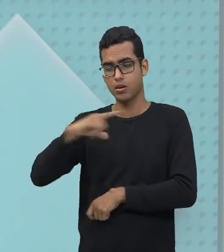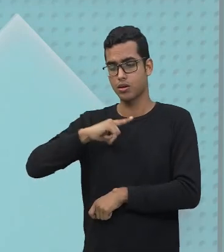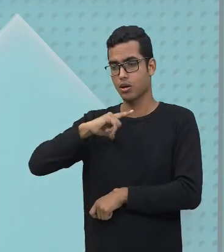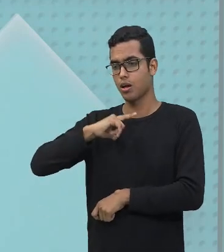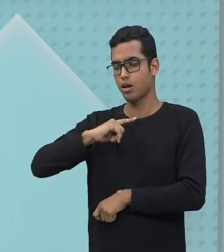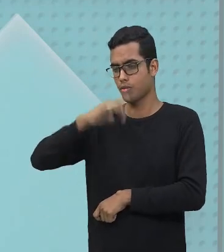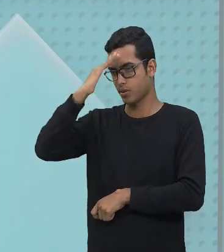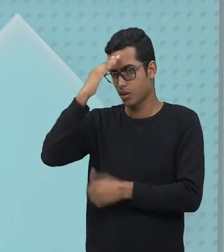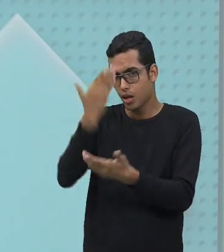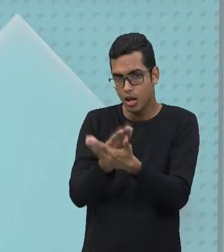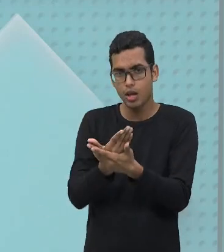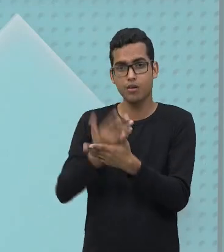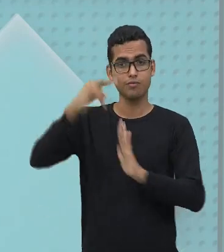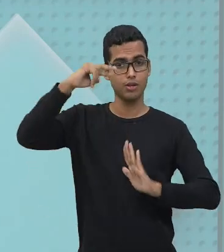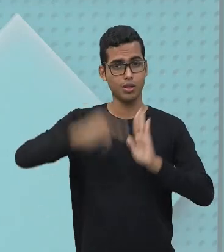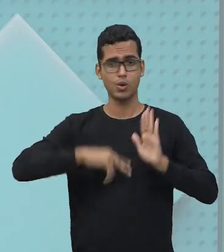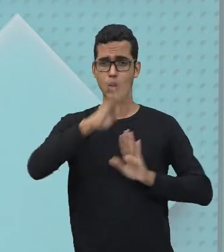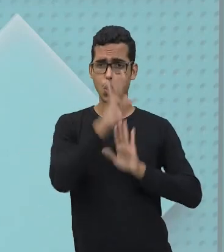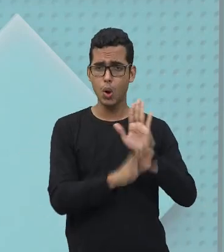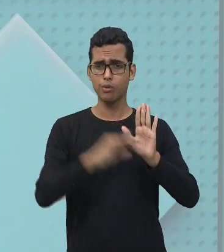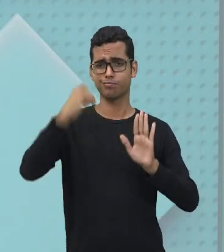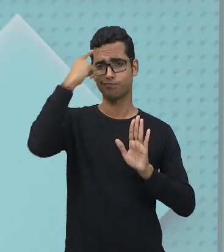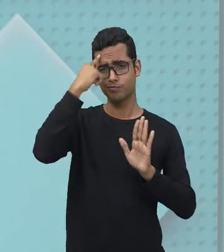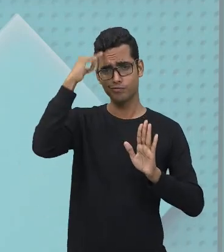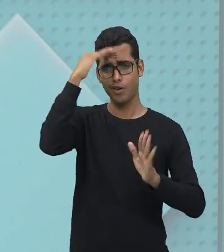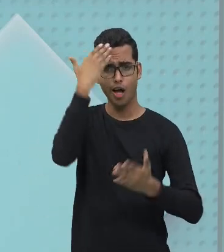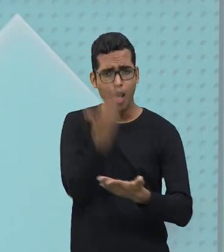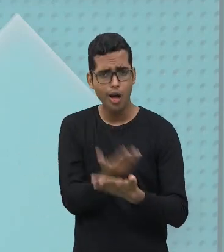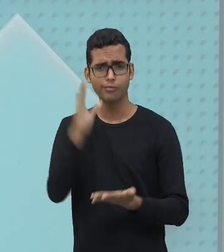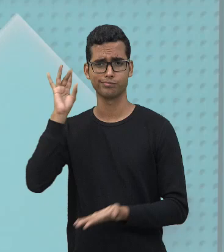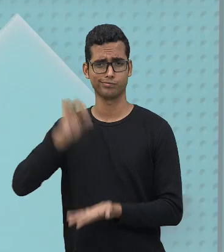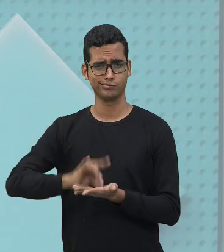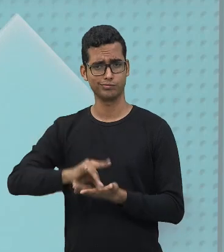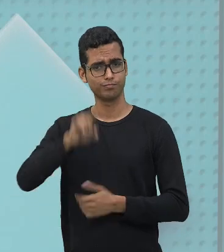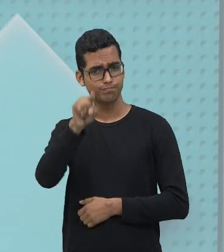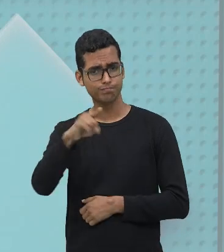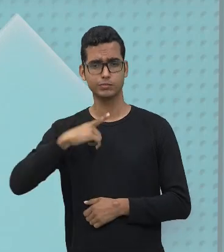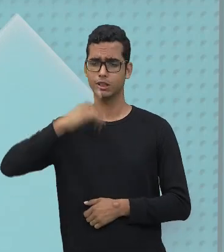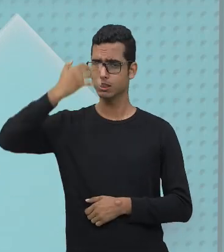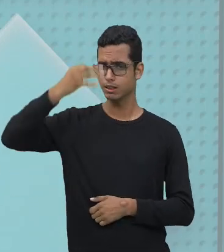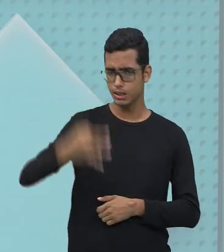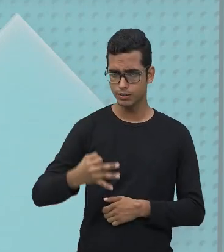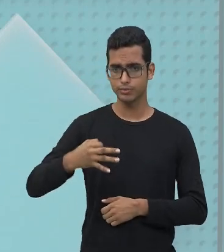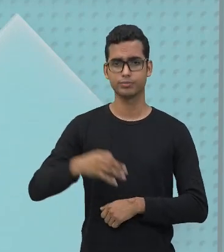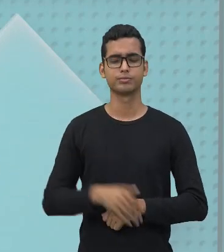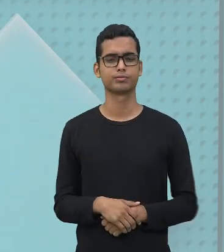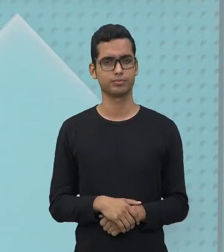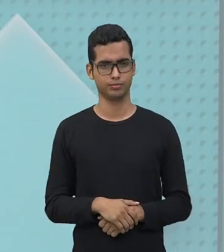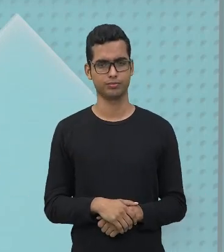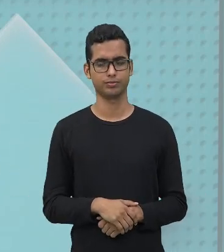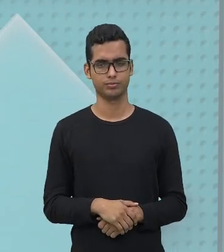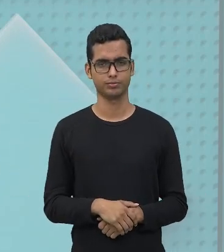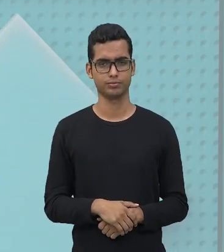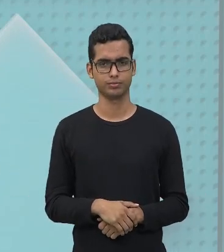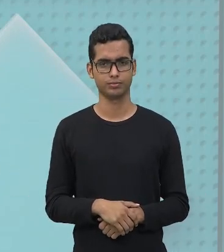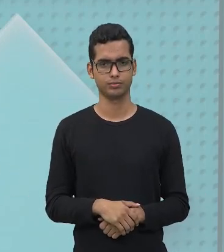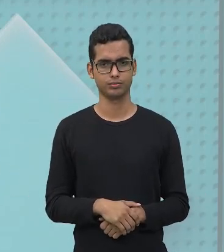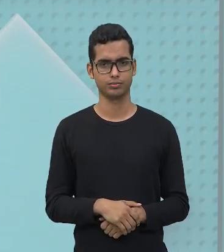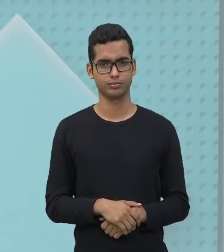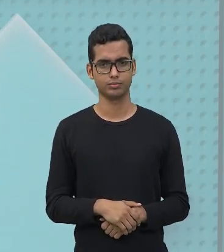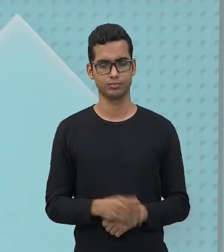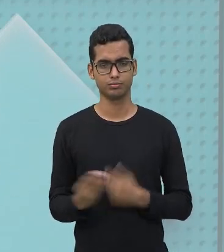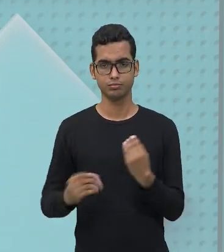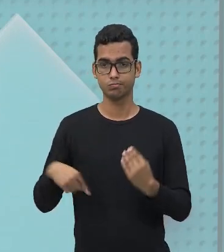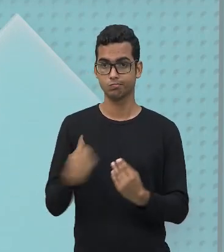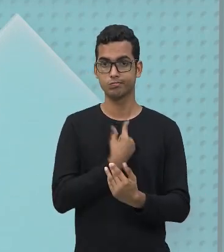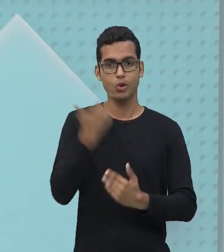teu texto a pensar e a acreditar que realmente você está certo. É daquela forma mesmo. Então, é dessa forma que